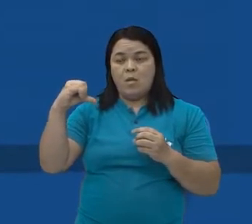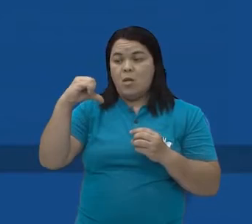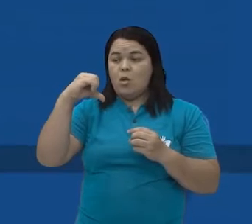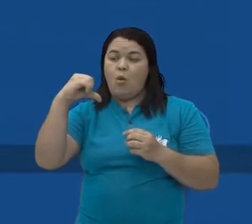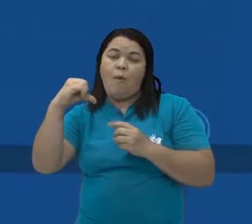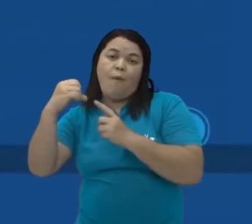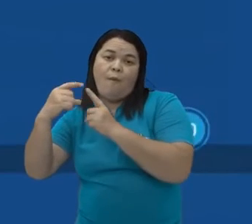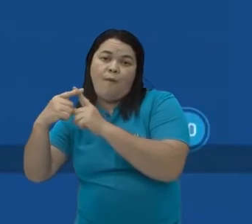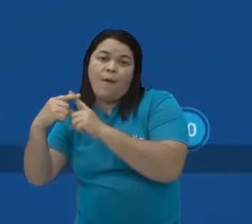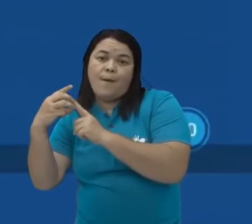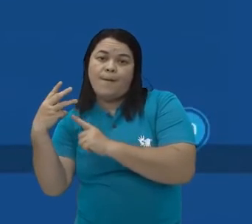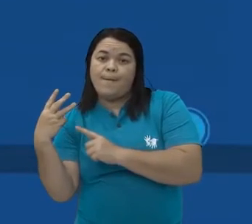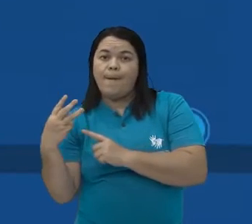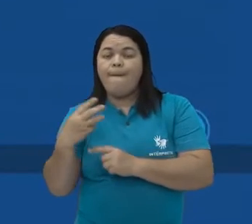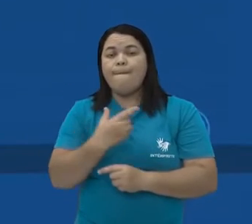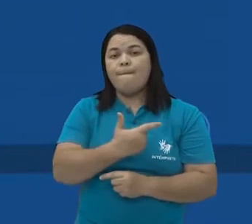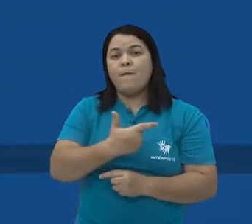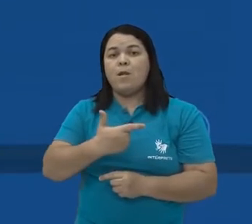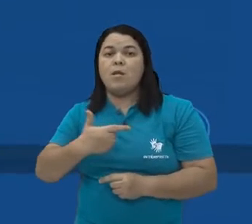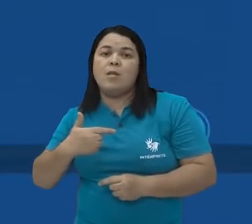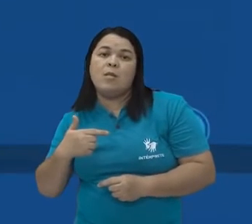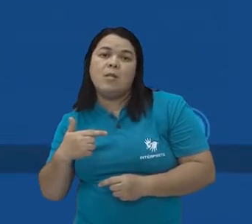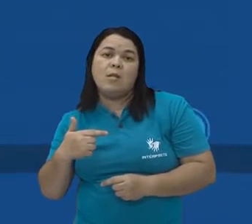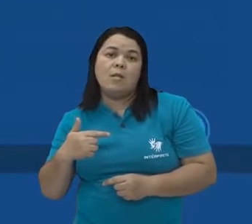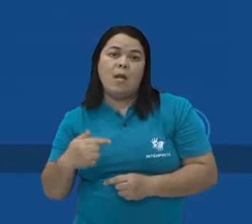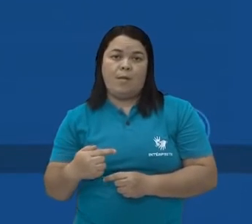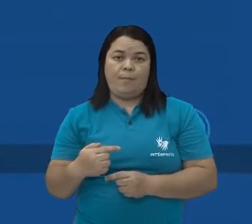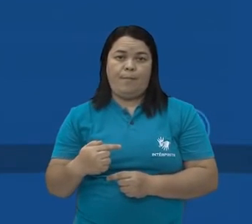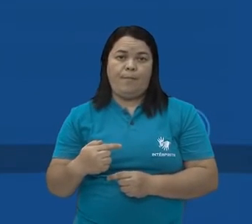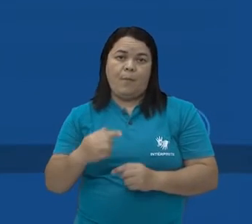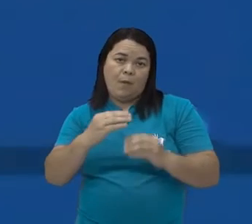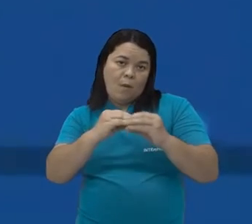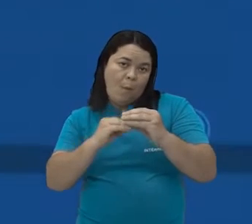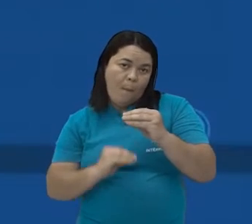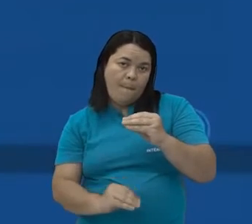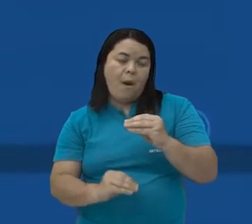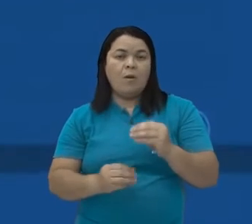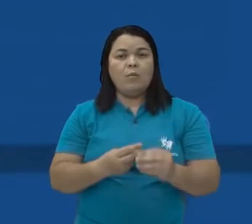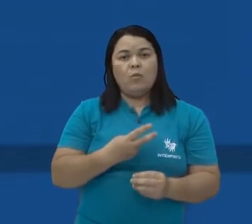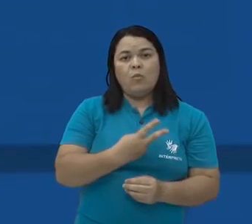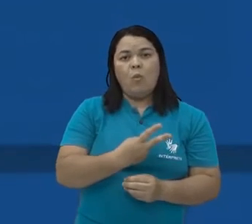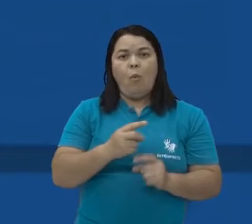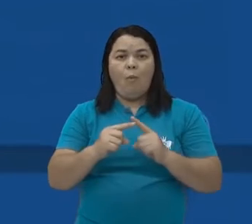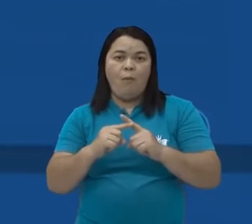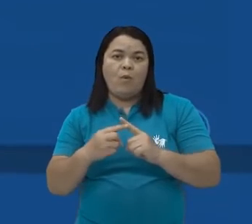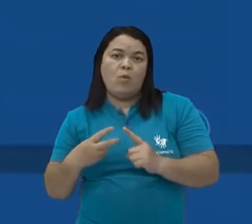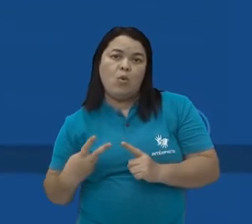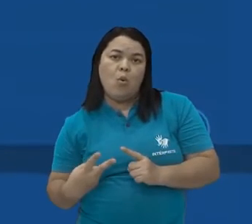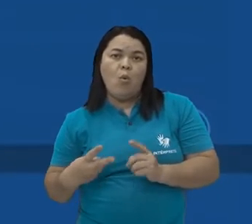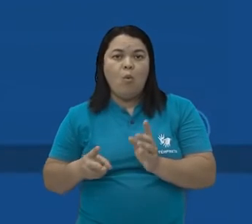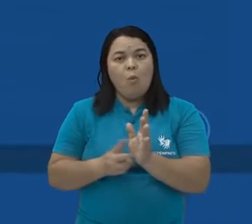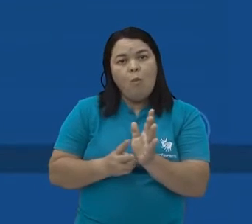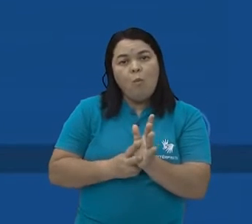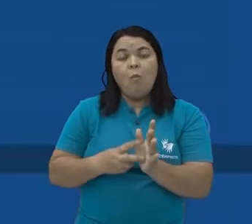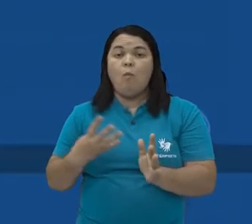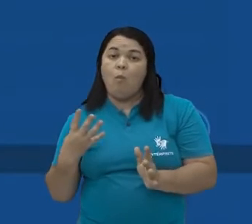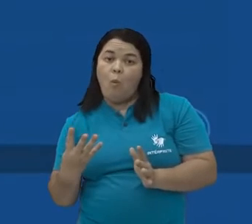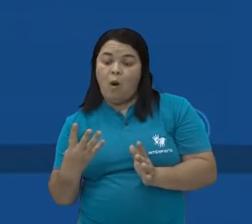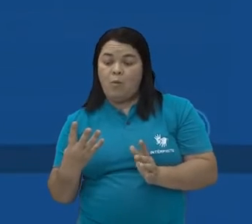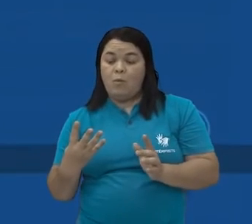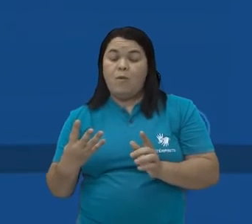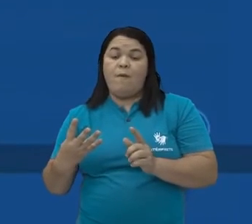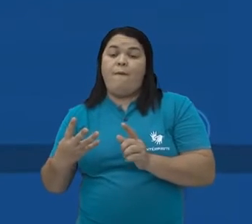27. Embaixo nós temos 2 vezes 2, que é igual a 4, e 4 vezes 2, que é igual a